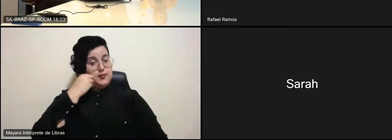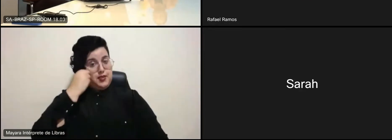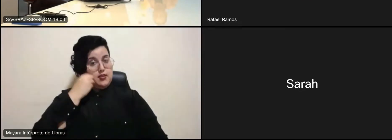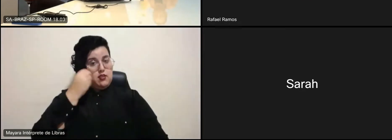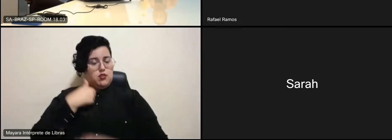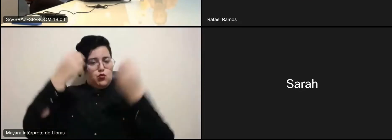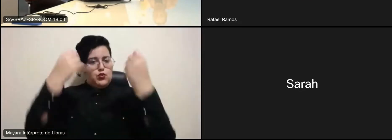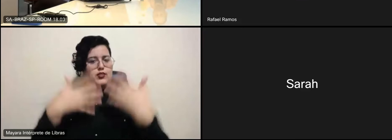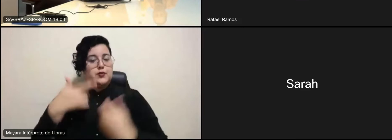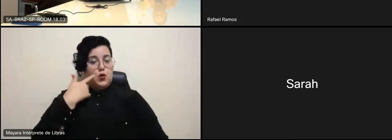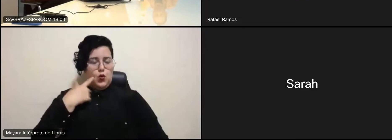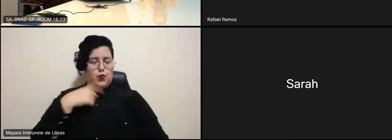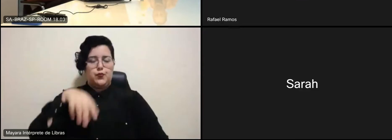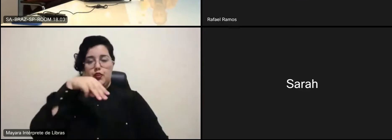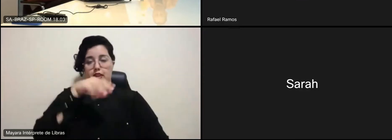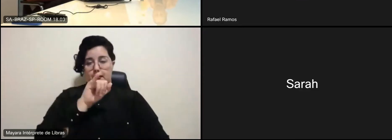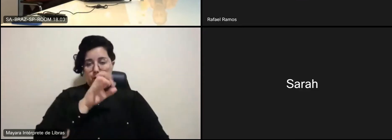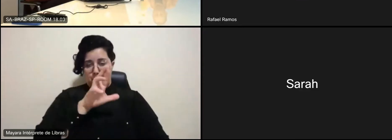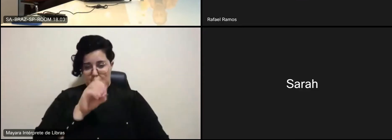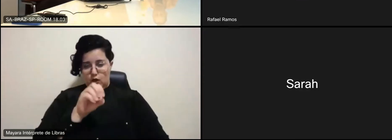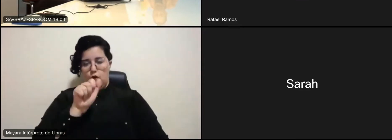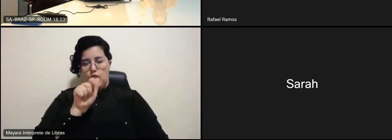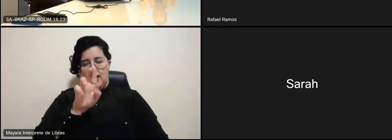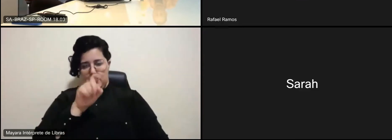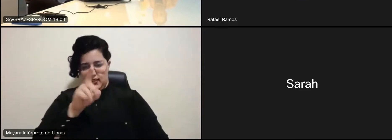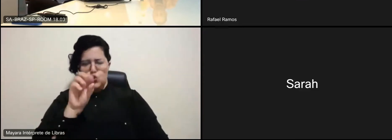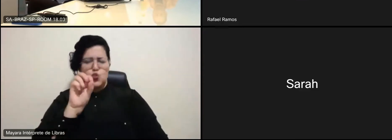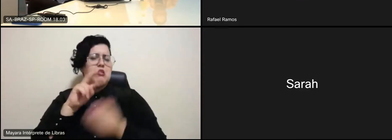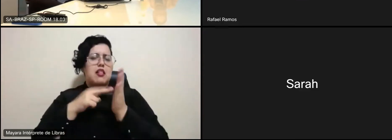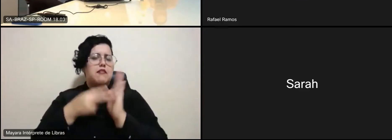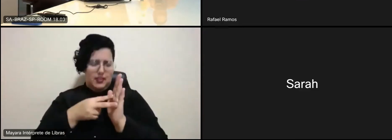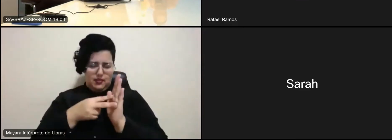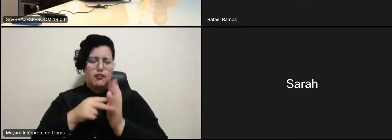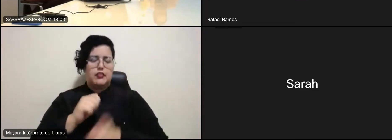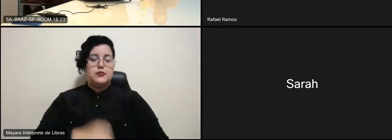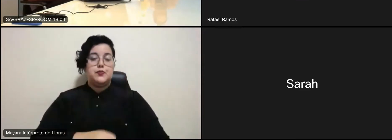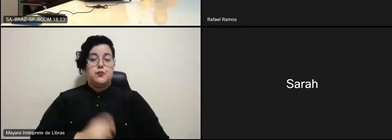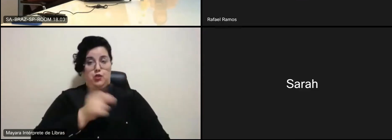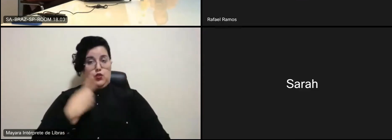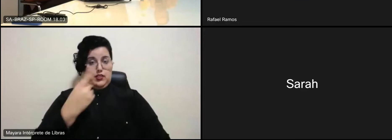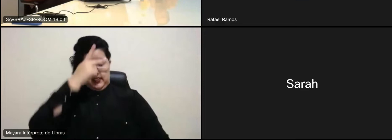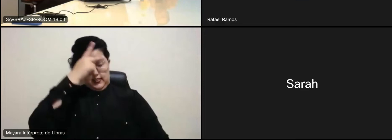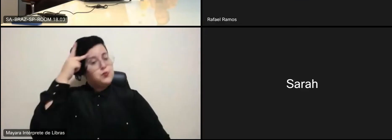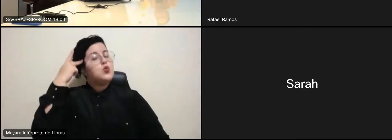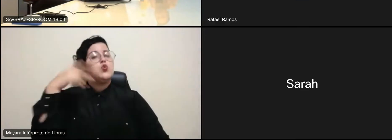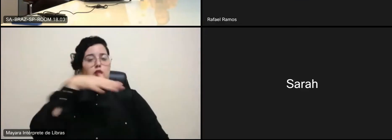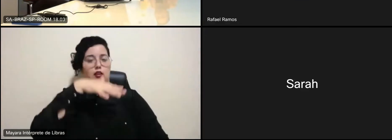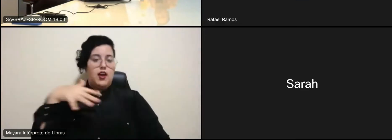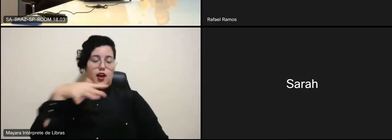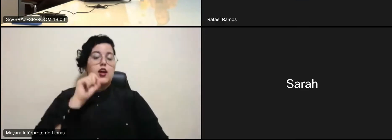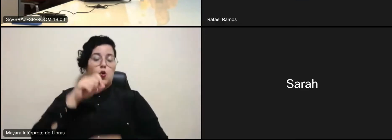Quando a gente fala de microagressões e até mesmo de agressões, nós, pessoas da comunidade, participantes da